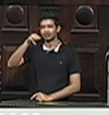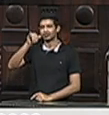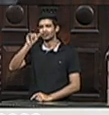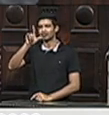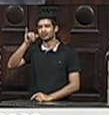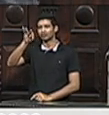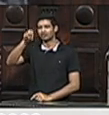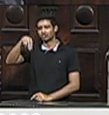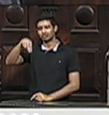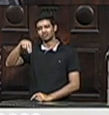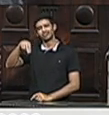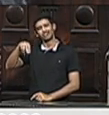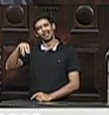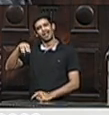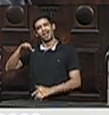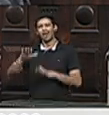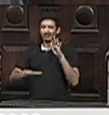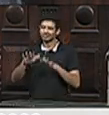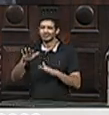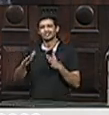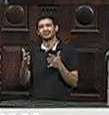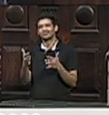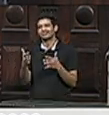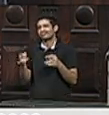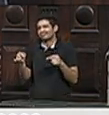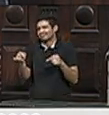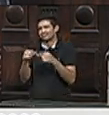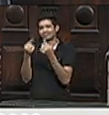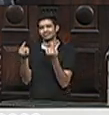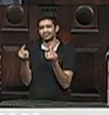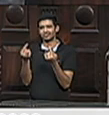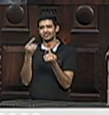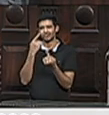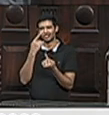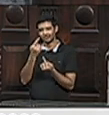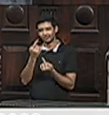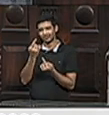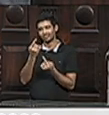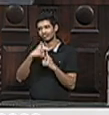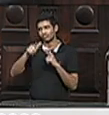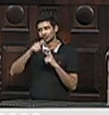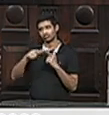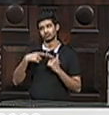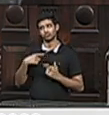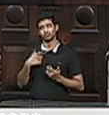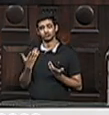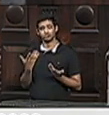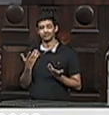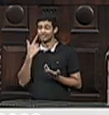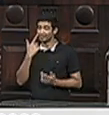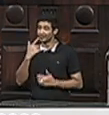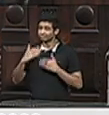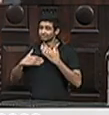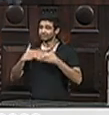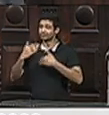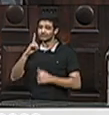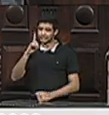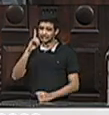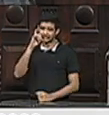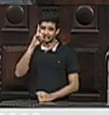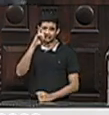tenho observado, e agora na conversa com os representantes da Secretaria de Trabalho, ouvi novamente, que há problemas